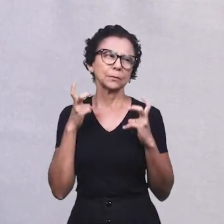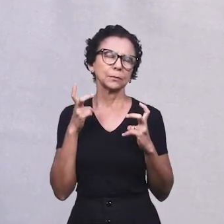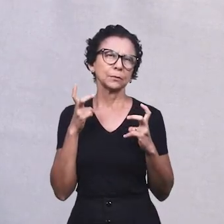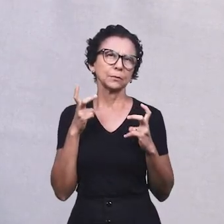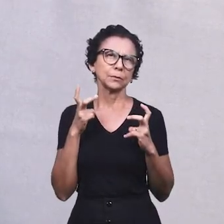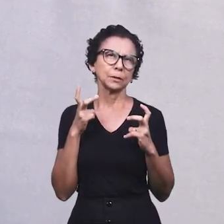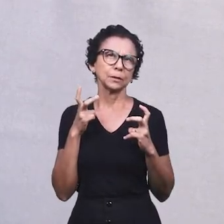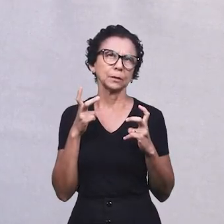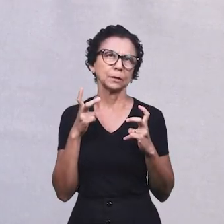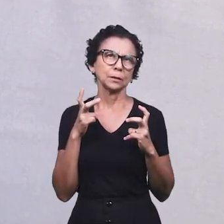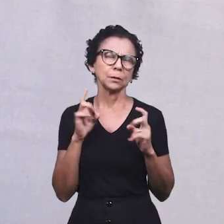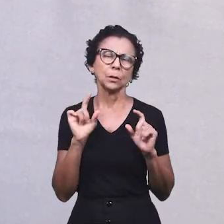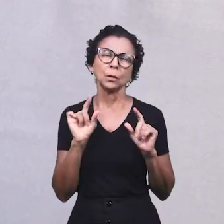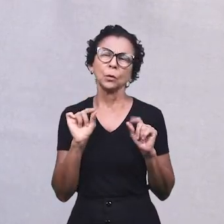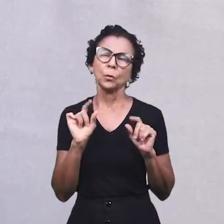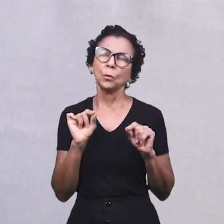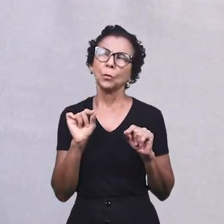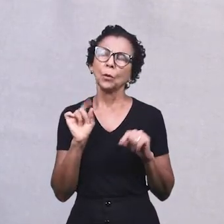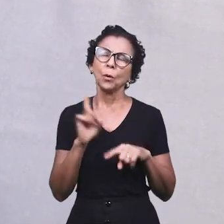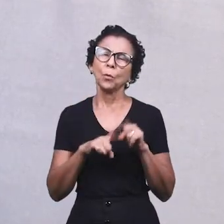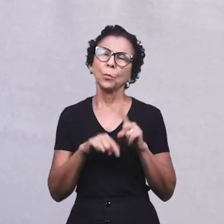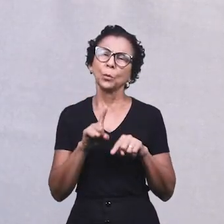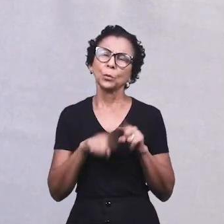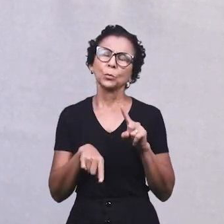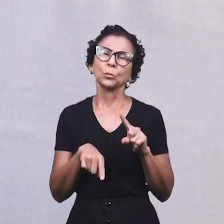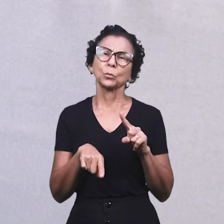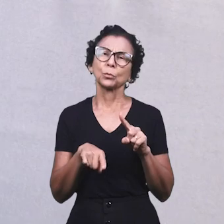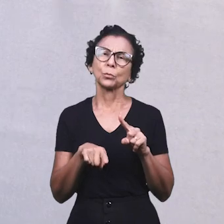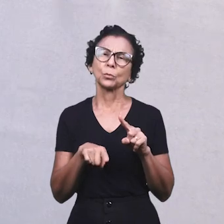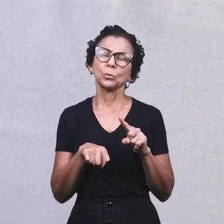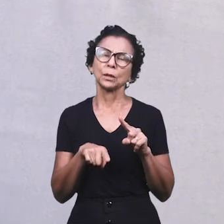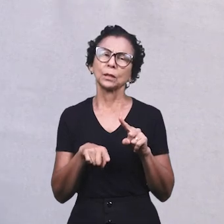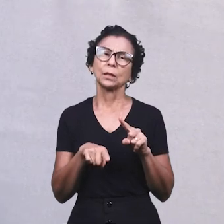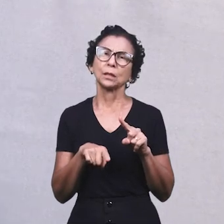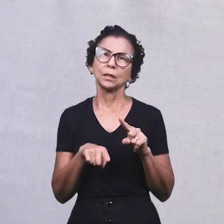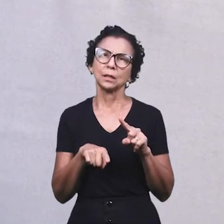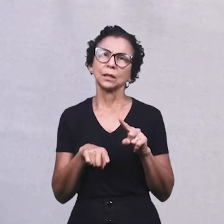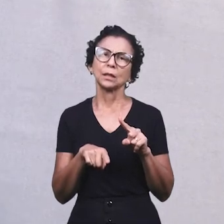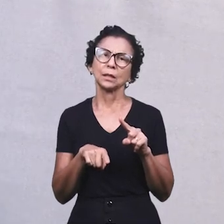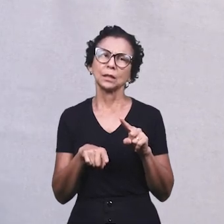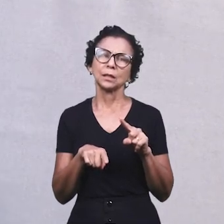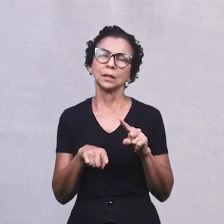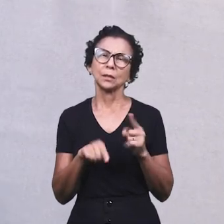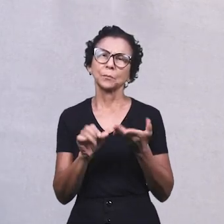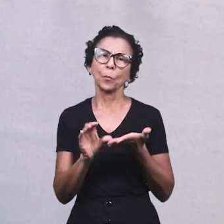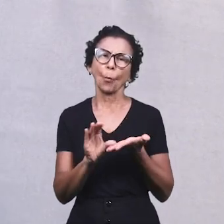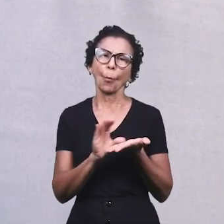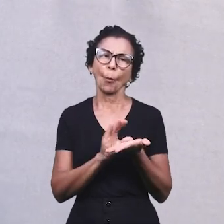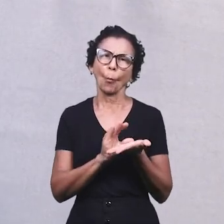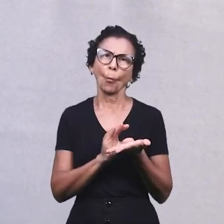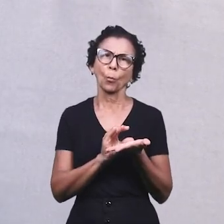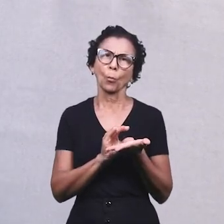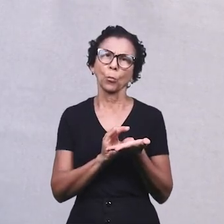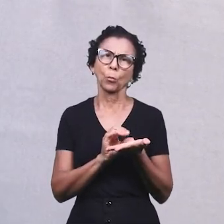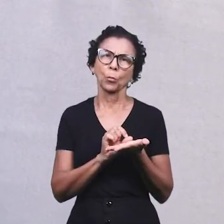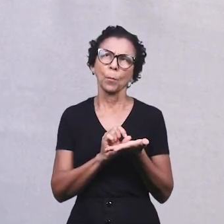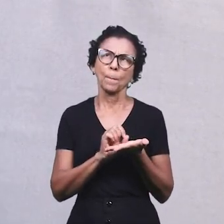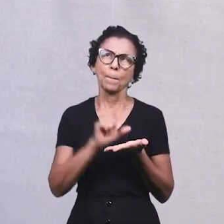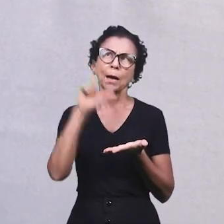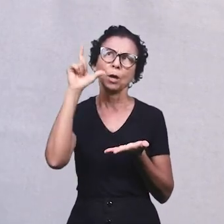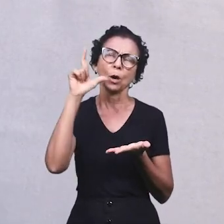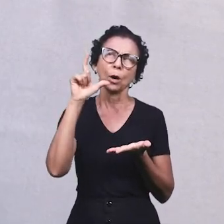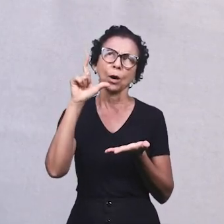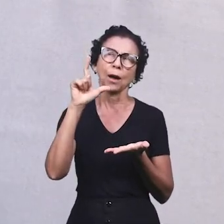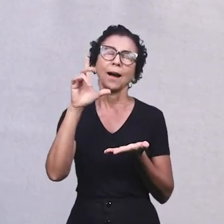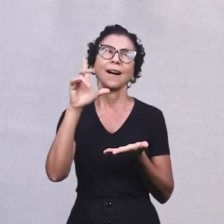produto que realmente vale a pena eu fazer, o que me dá menos trabalho, o que me dá um retorno maior, aí